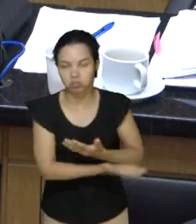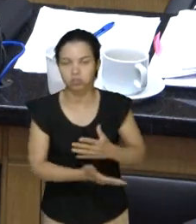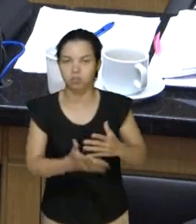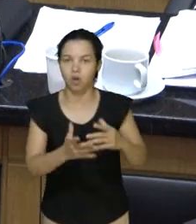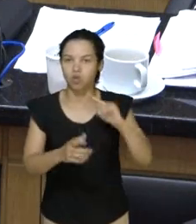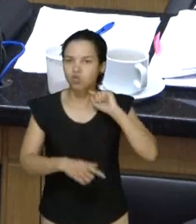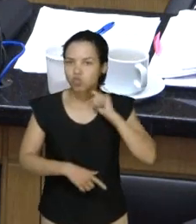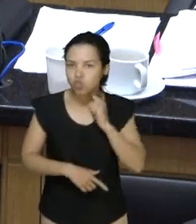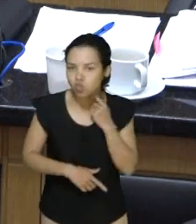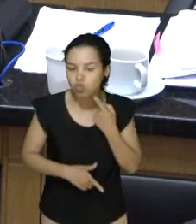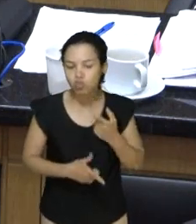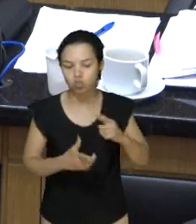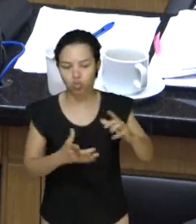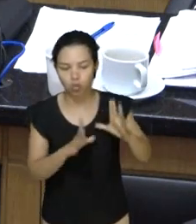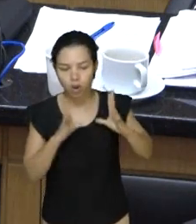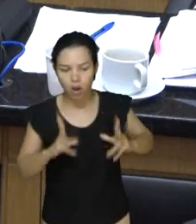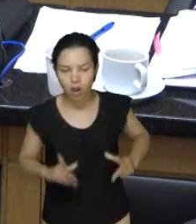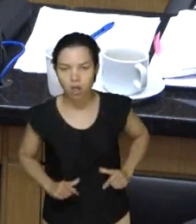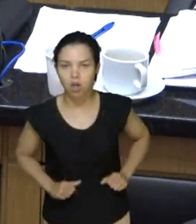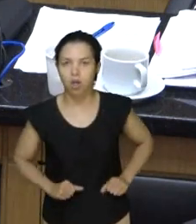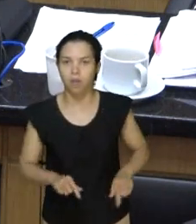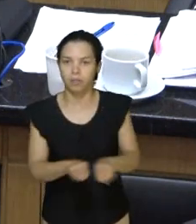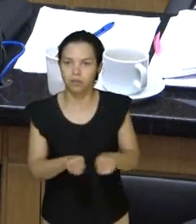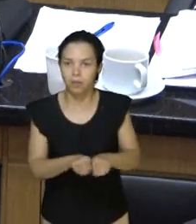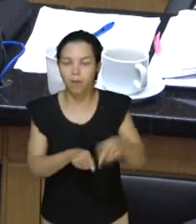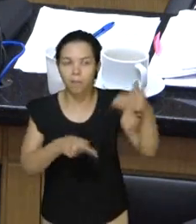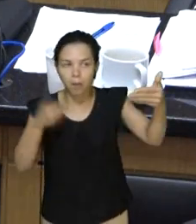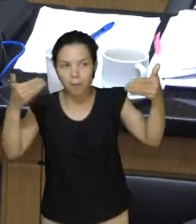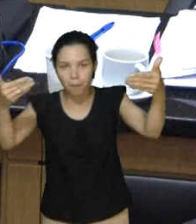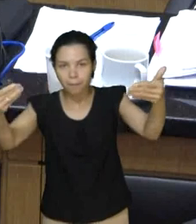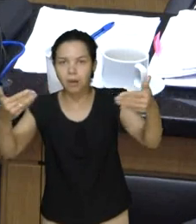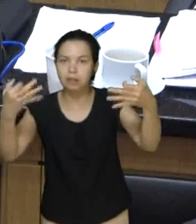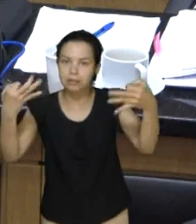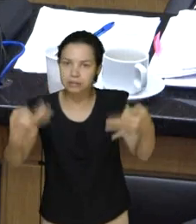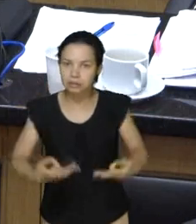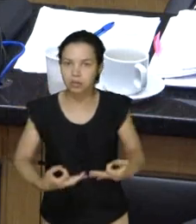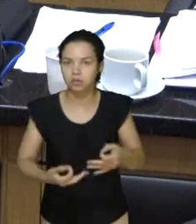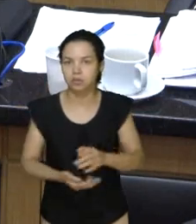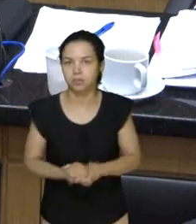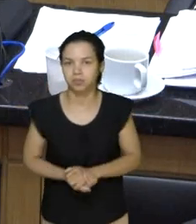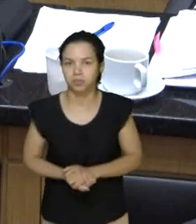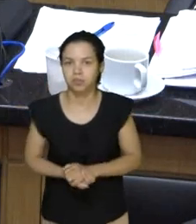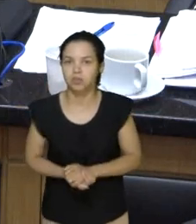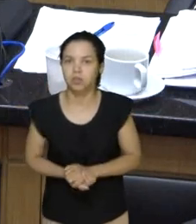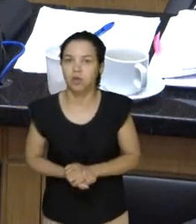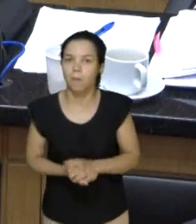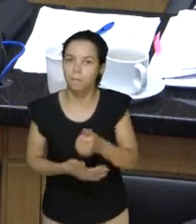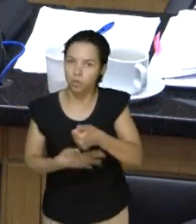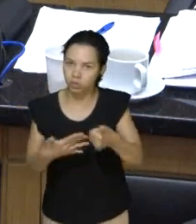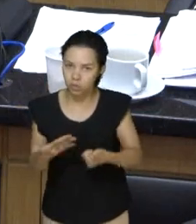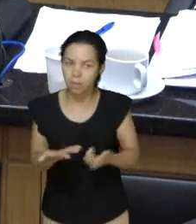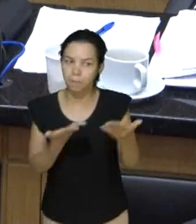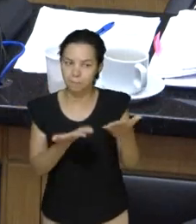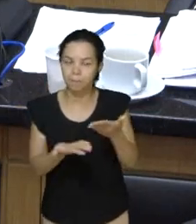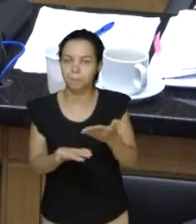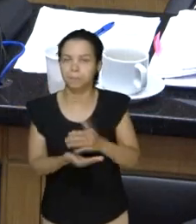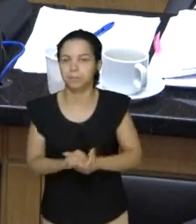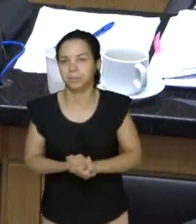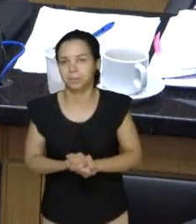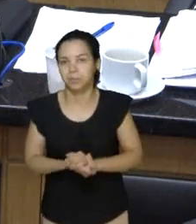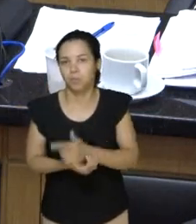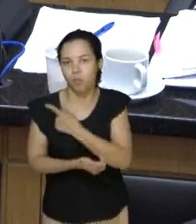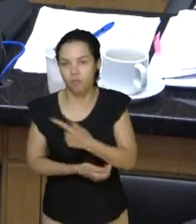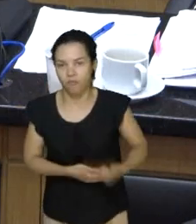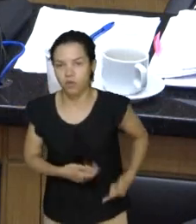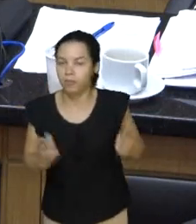calçadas, bem como a instalação de sinalizações adequadas, que é um que o poder público já deveria fazer, né? Então,